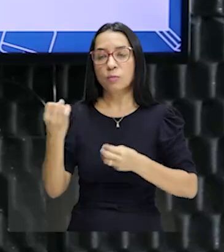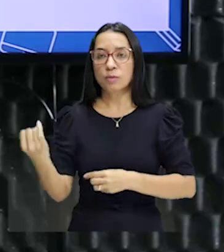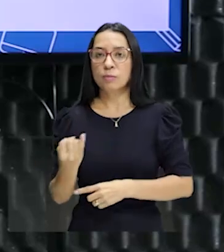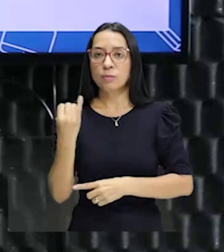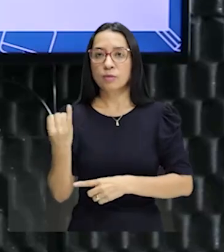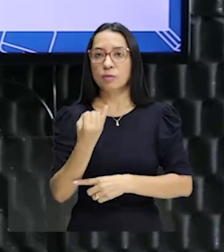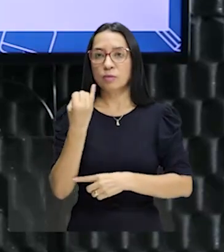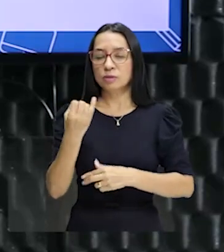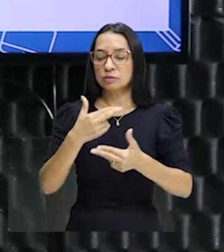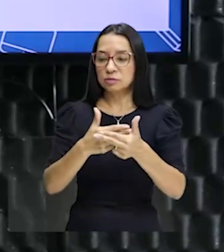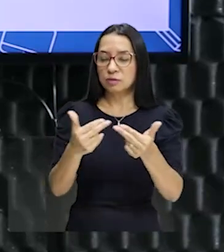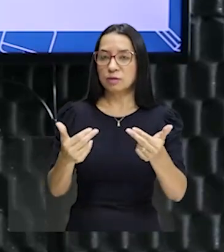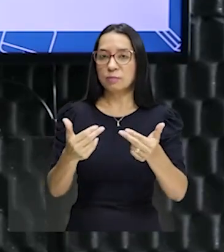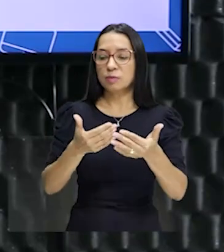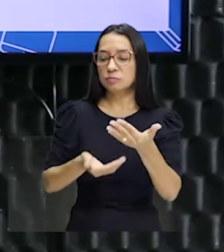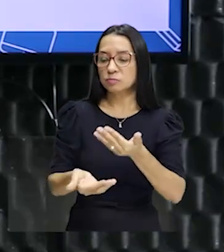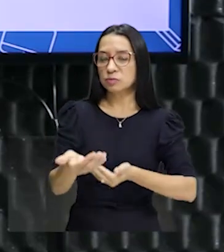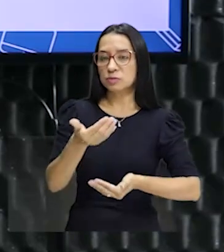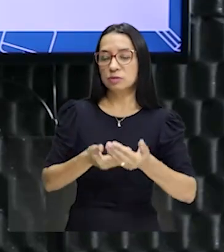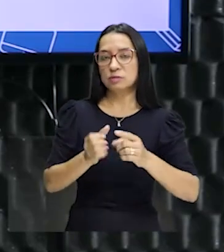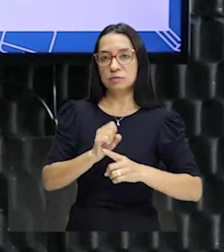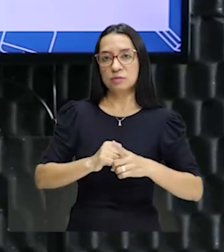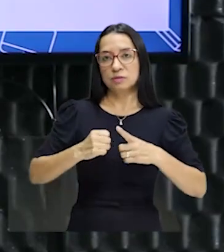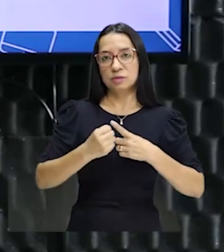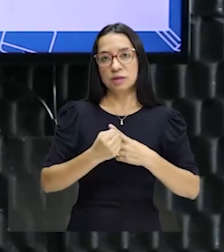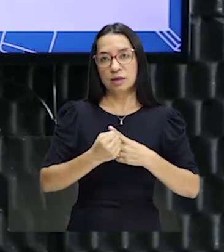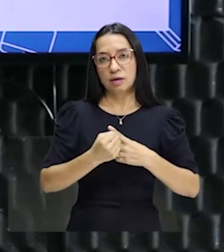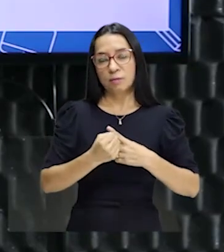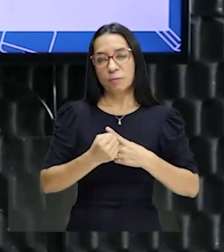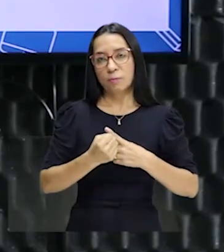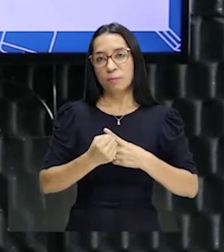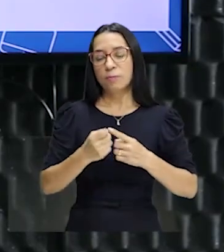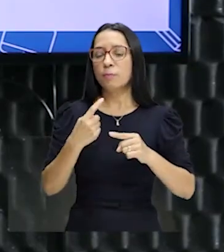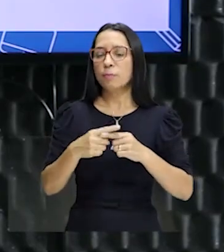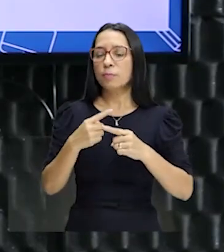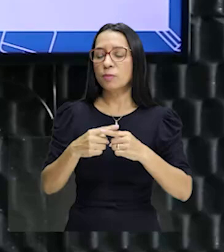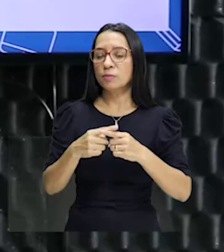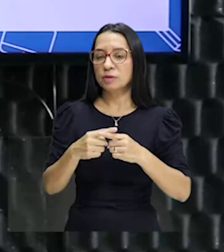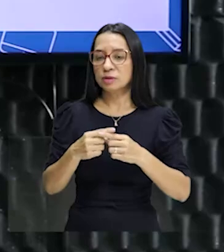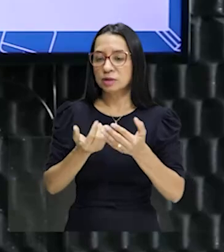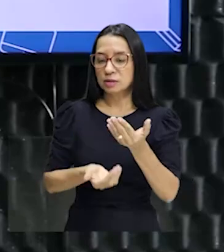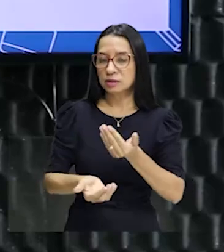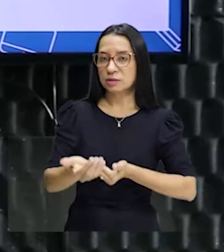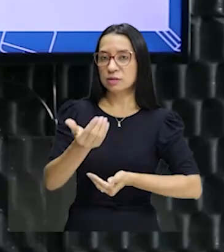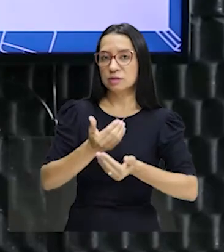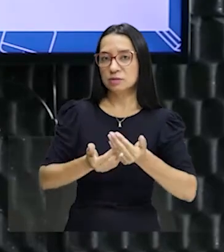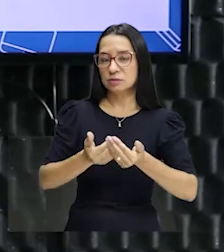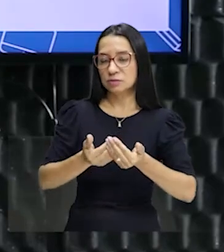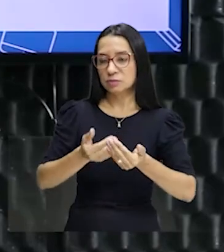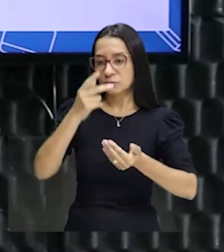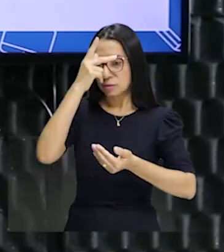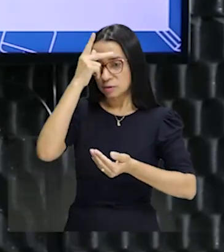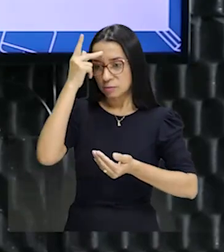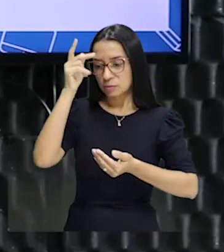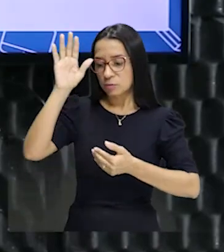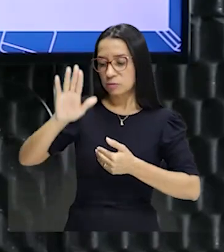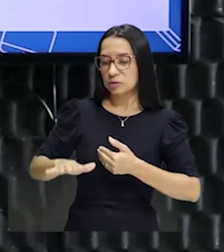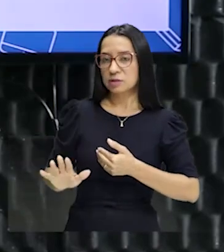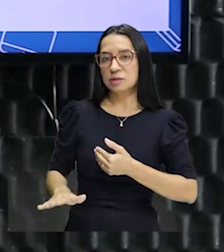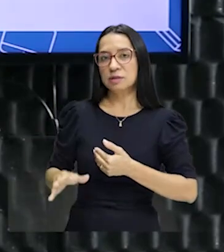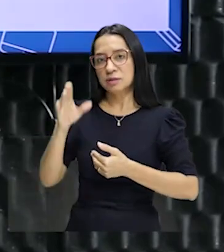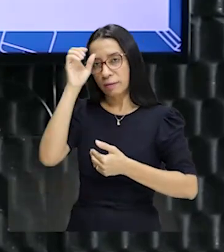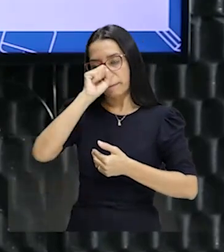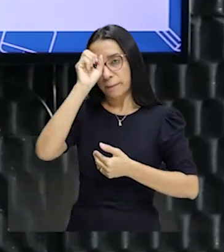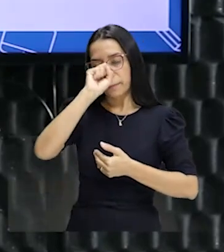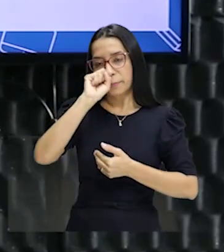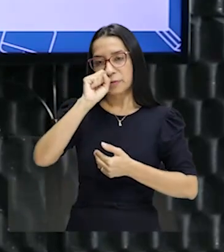importante instrumento de interação social, pois por meio deles a criança aprende sobre si, sobre o outro e sobre